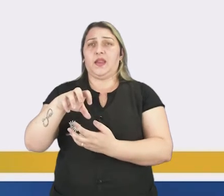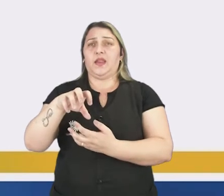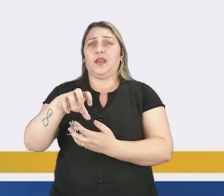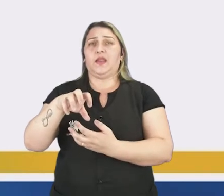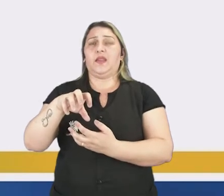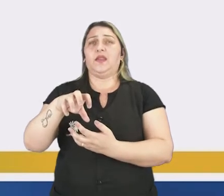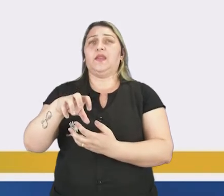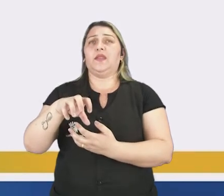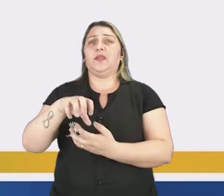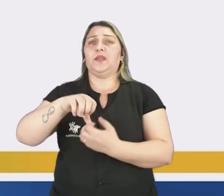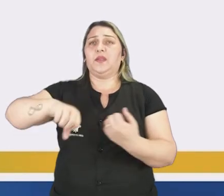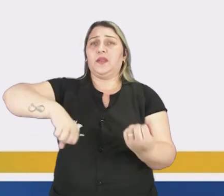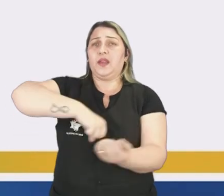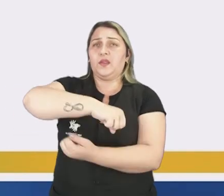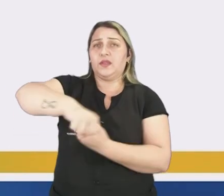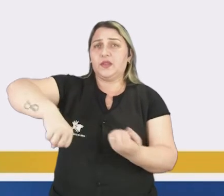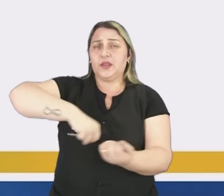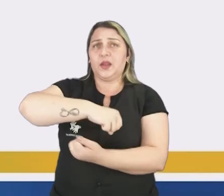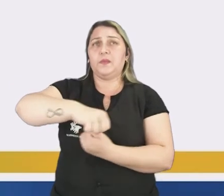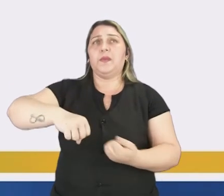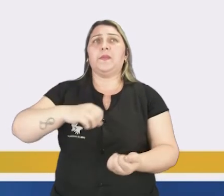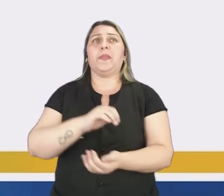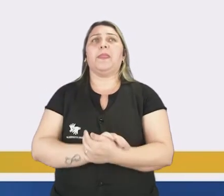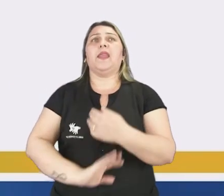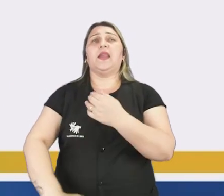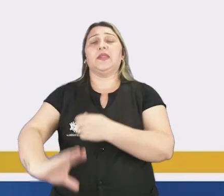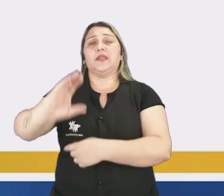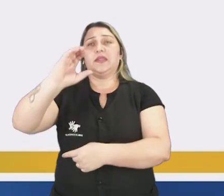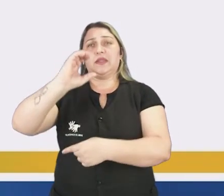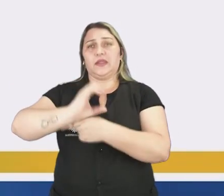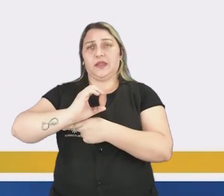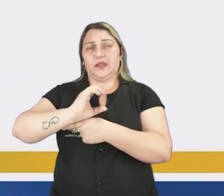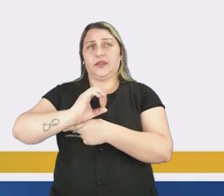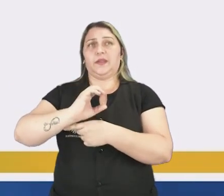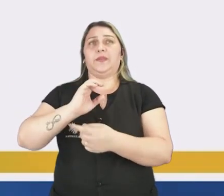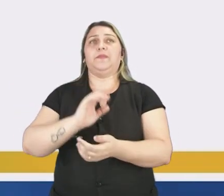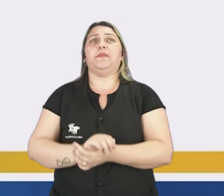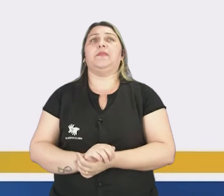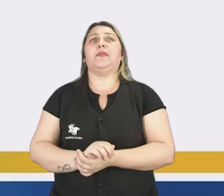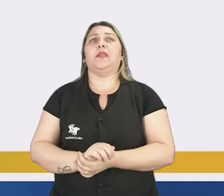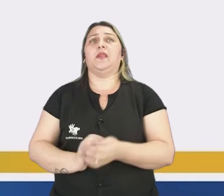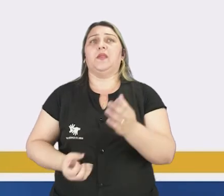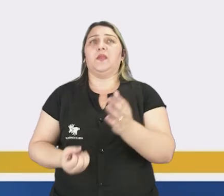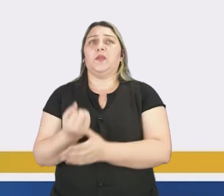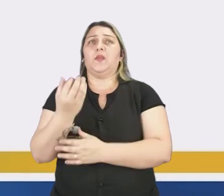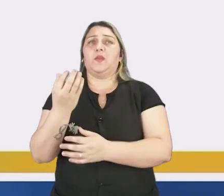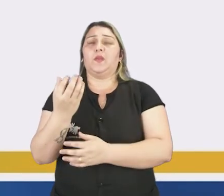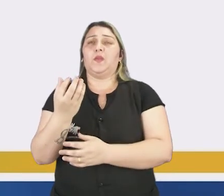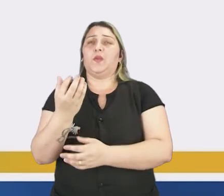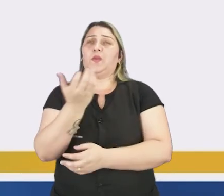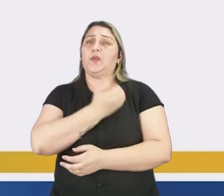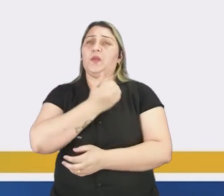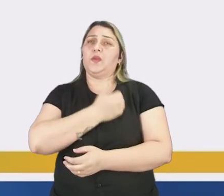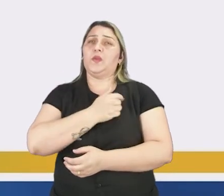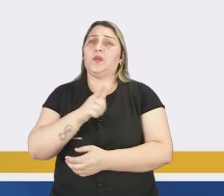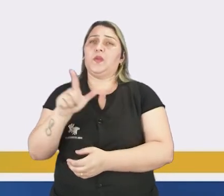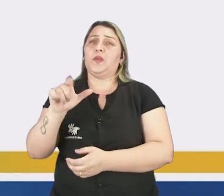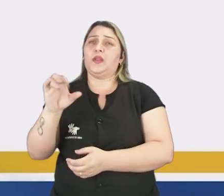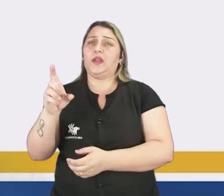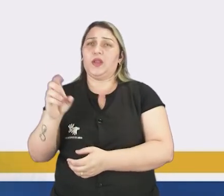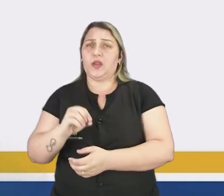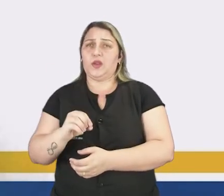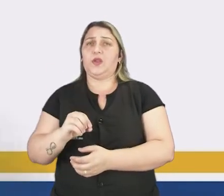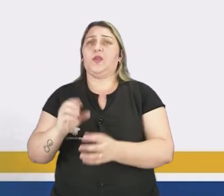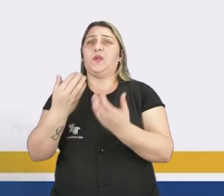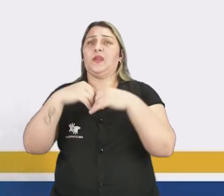acelerado desses produtos, sim, provoca sim. Na alternativa C, multiplica o número de lixo a céu aberto?